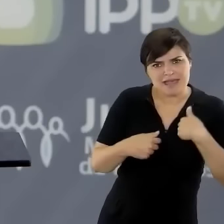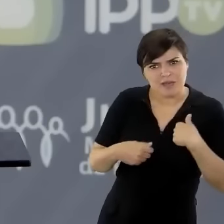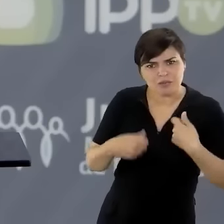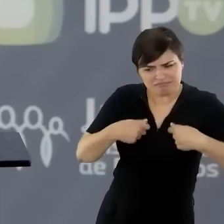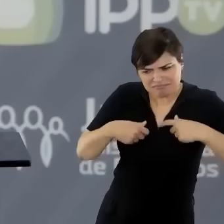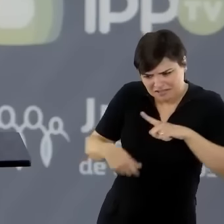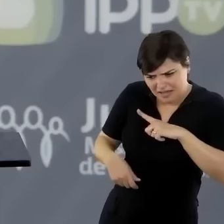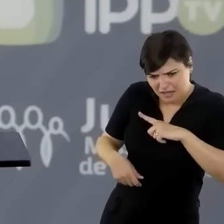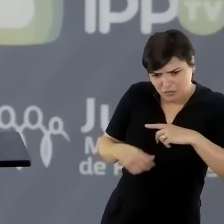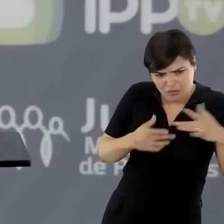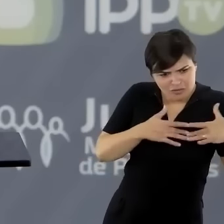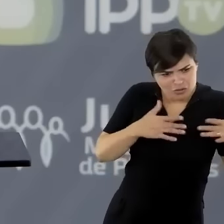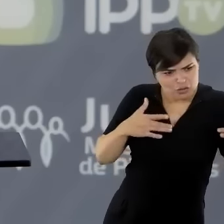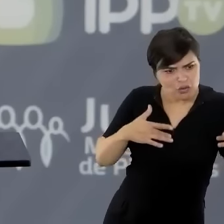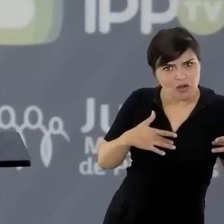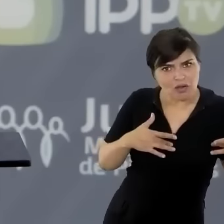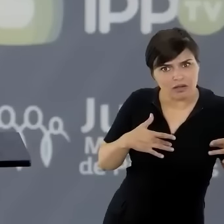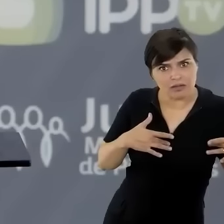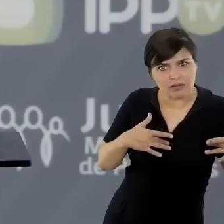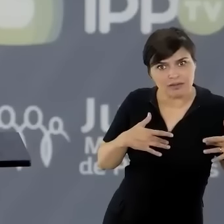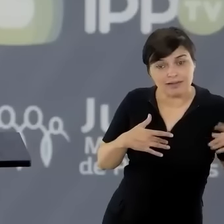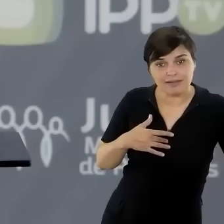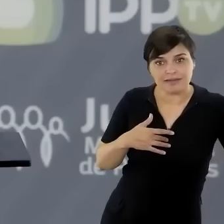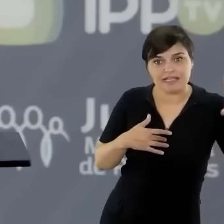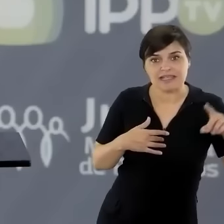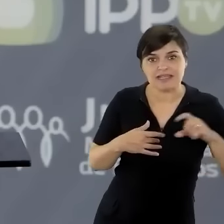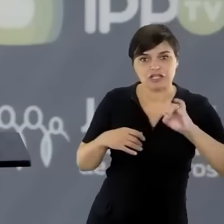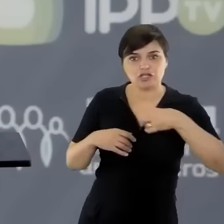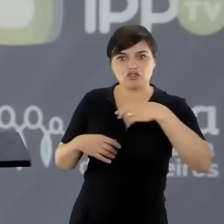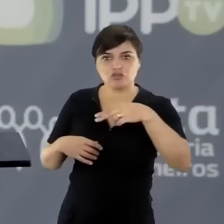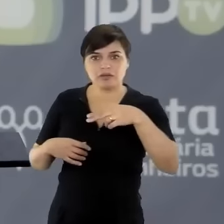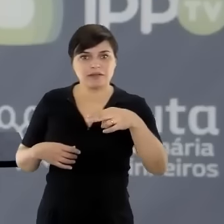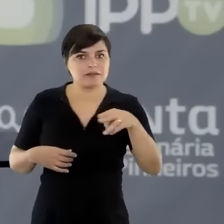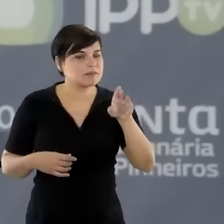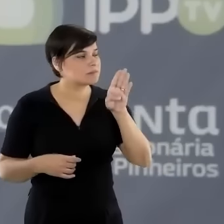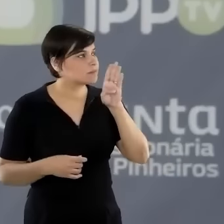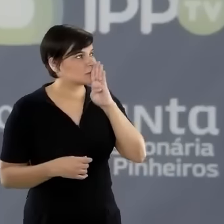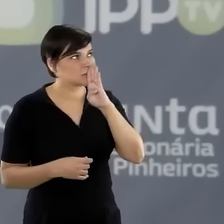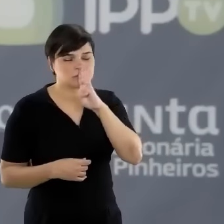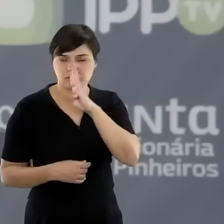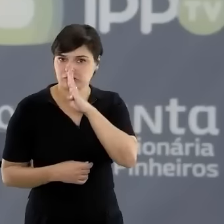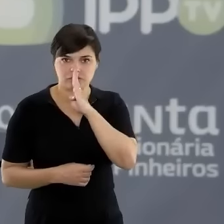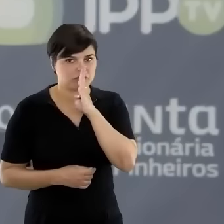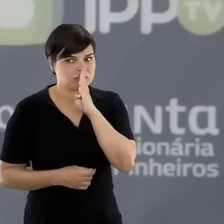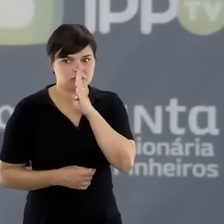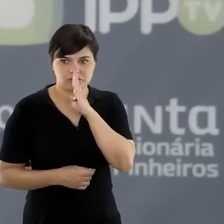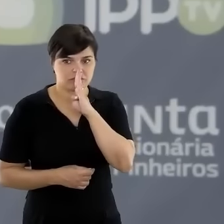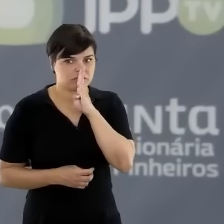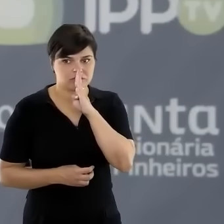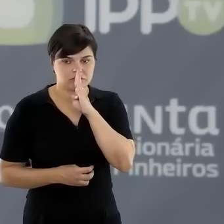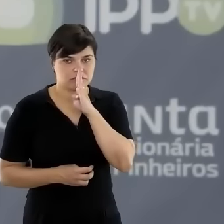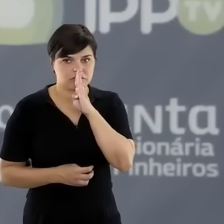abruptamente sem resposta de Jonas porque Jonas já não importa